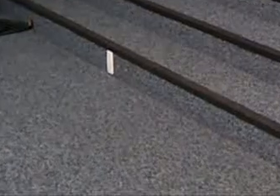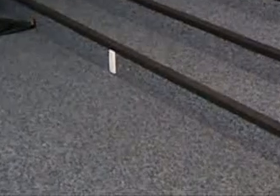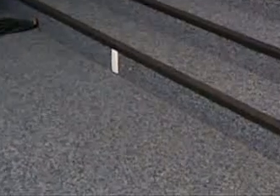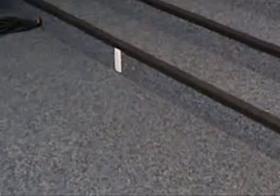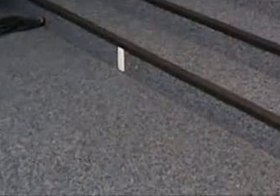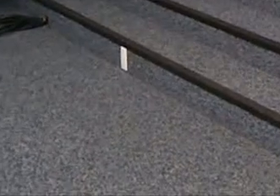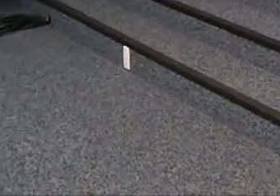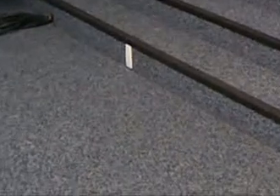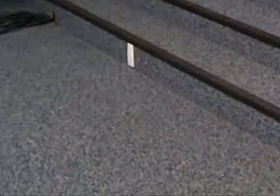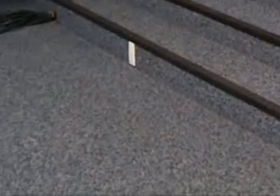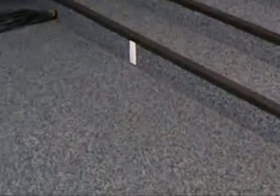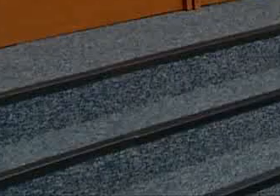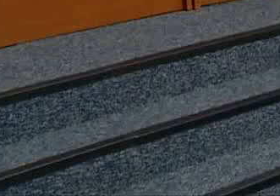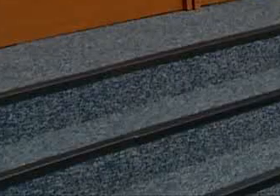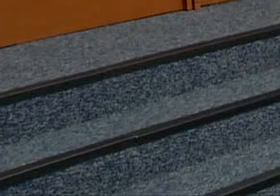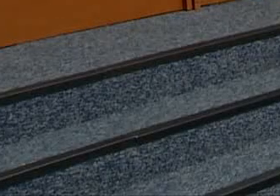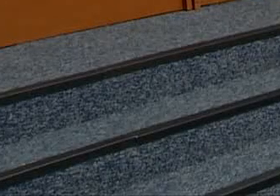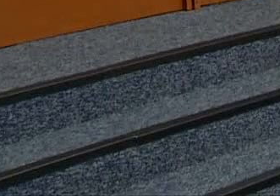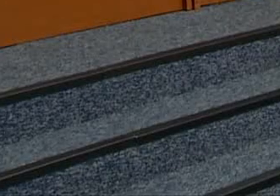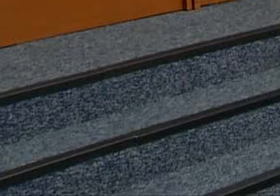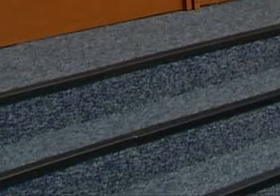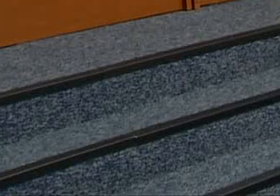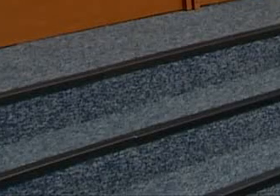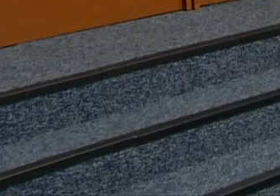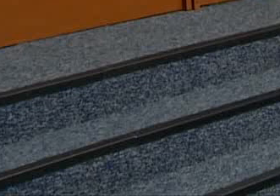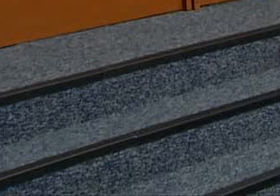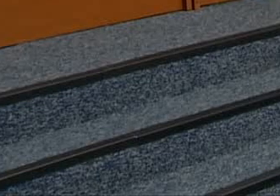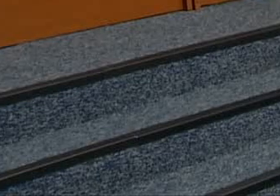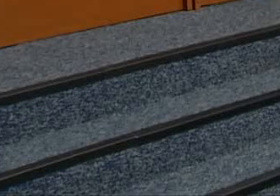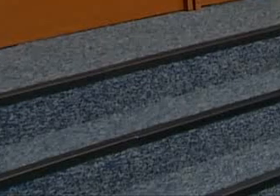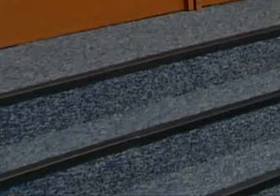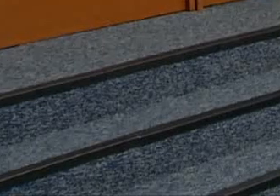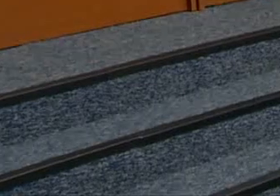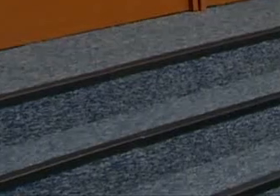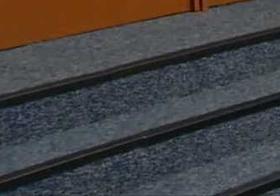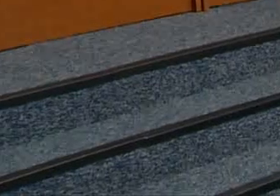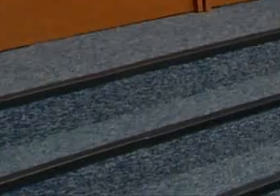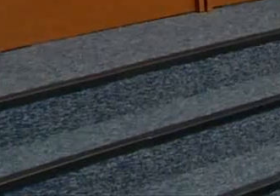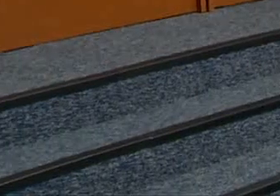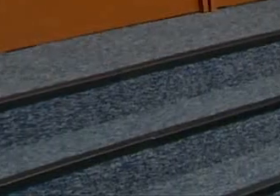por conta da passagem da data natalícia.